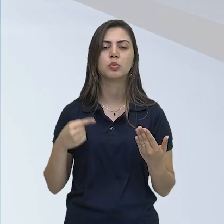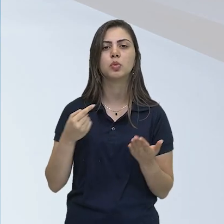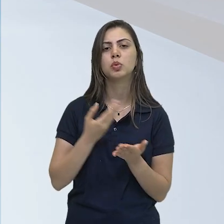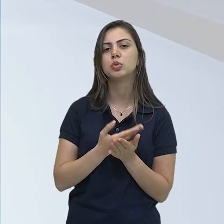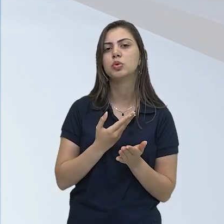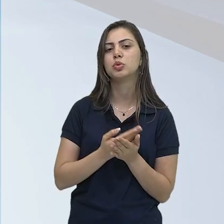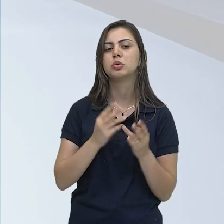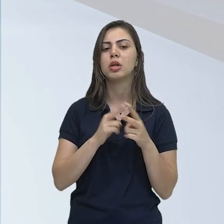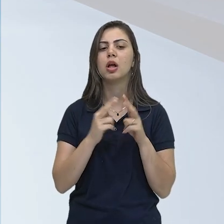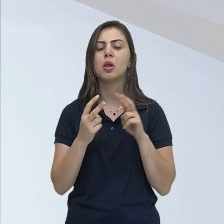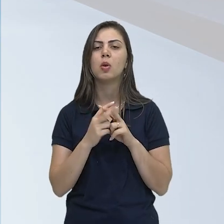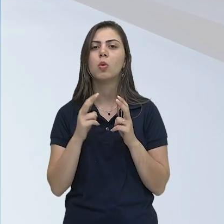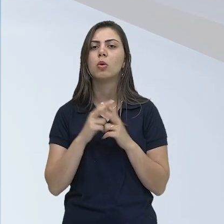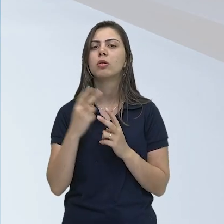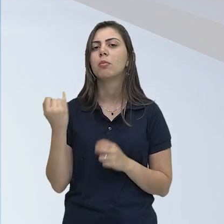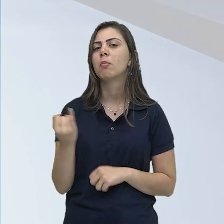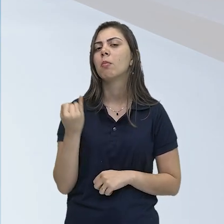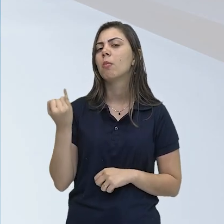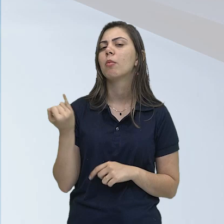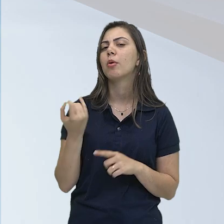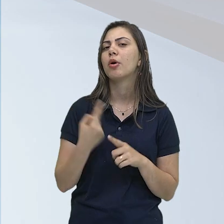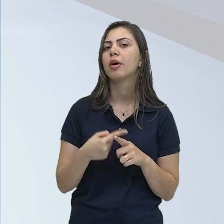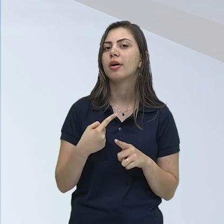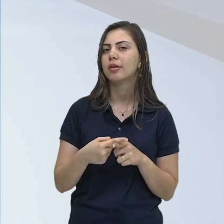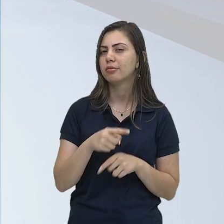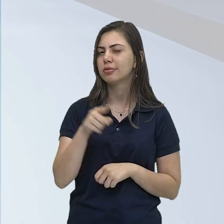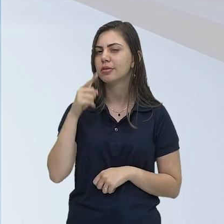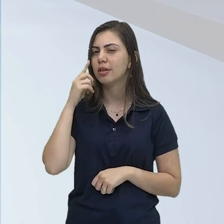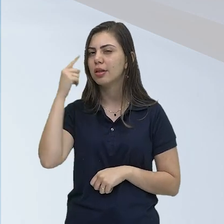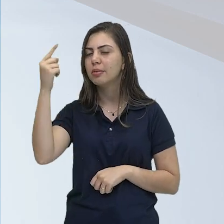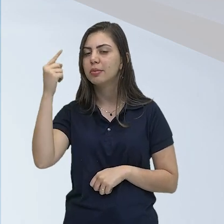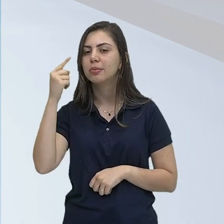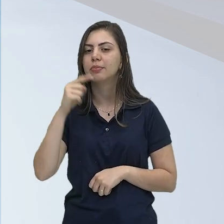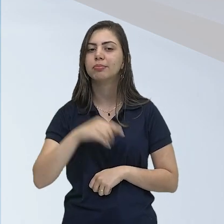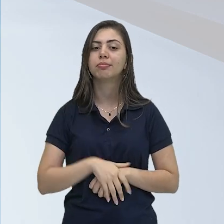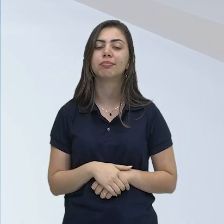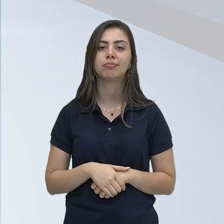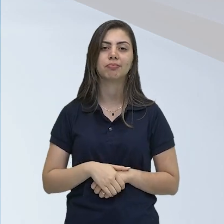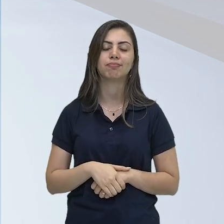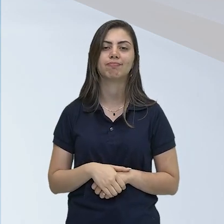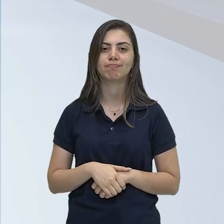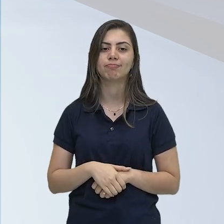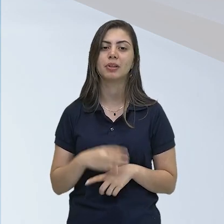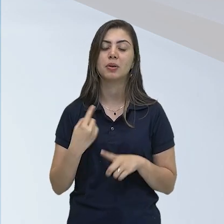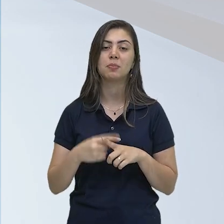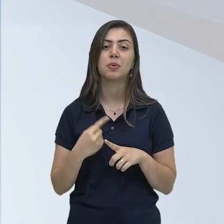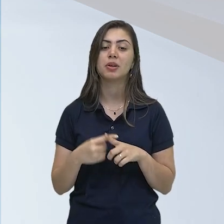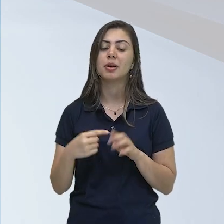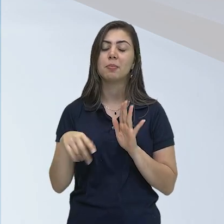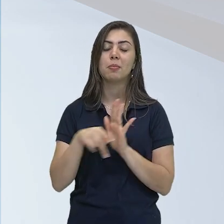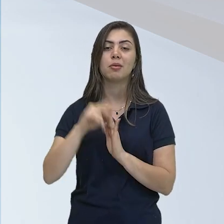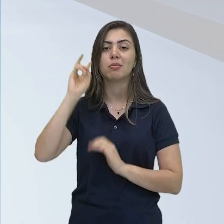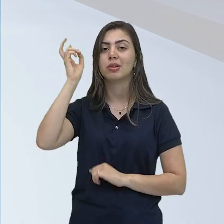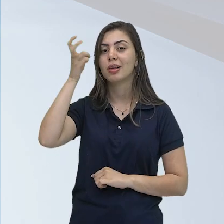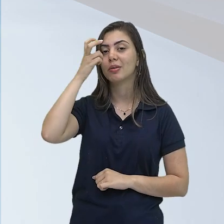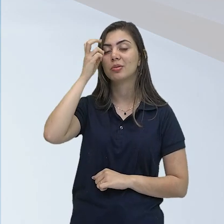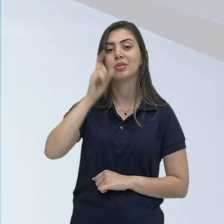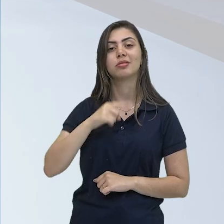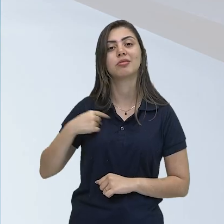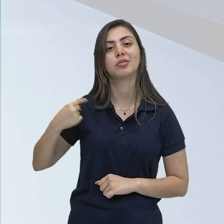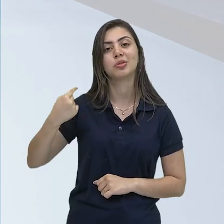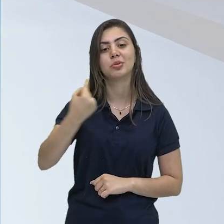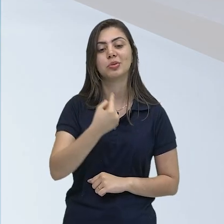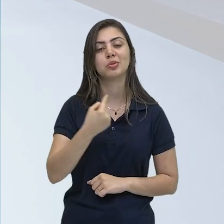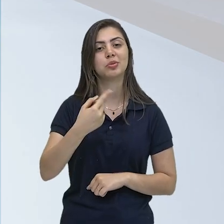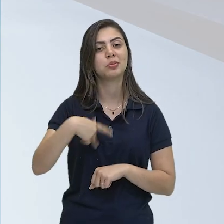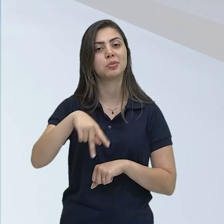gente estudar essas lutas, vocês lembram? Então, todas elas vêm mostrando aí a nossa cultura, né, a cultura